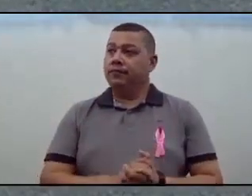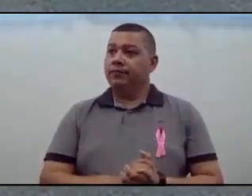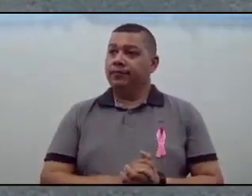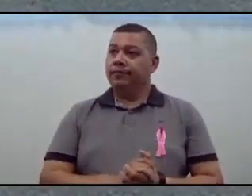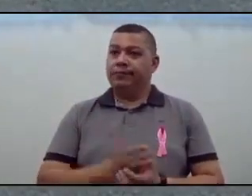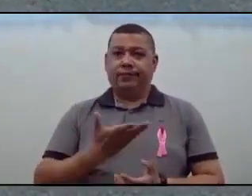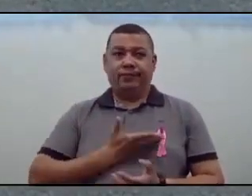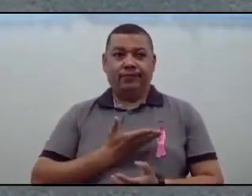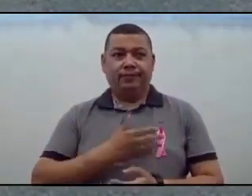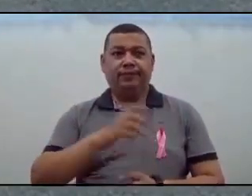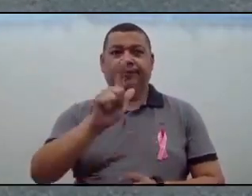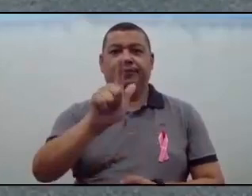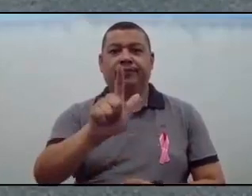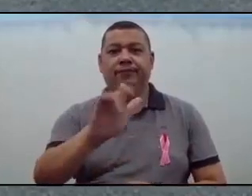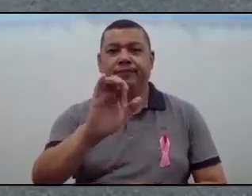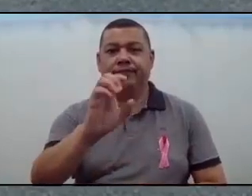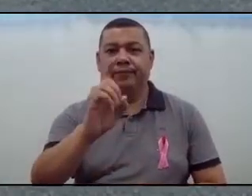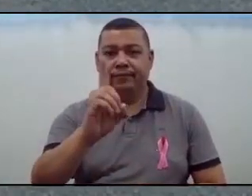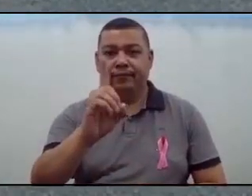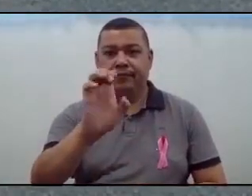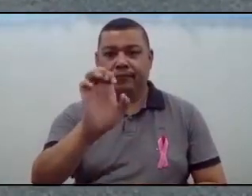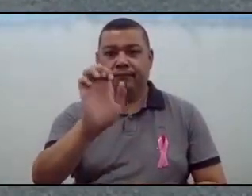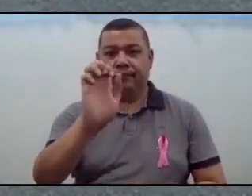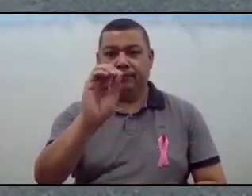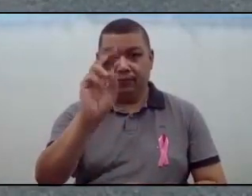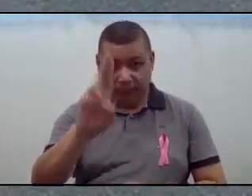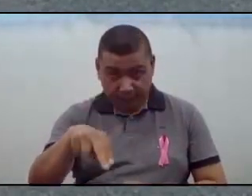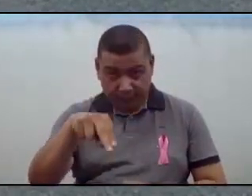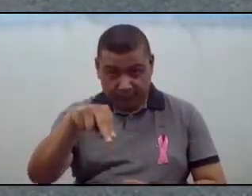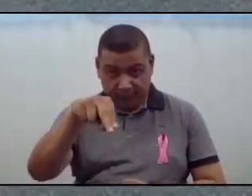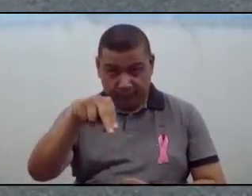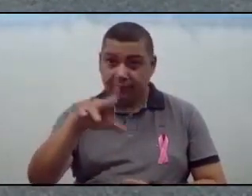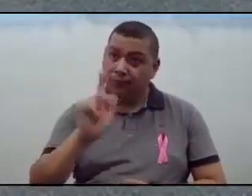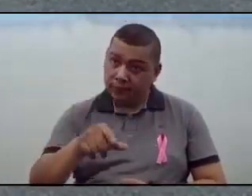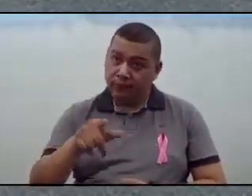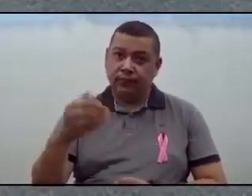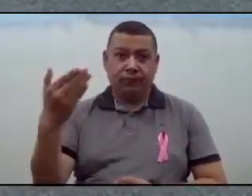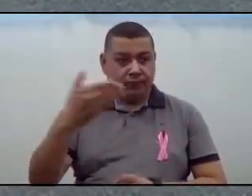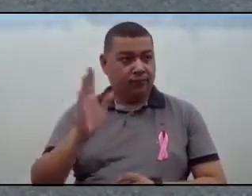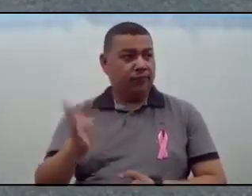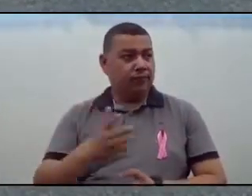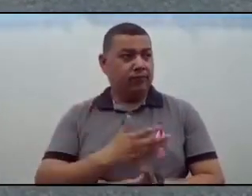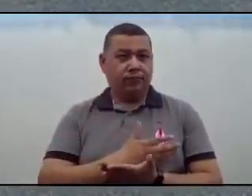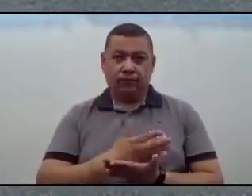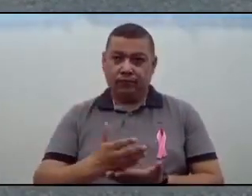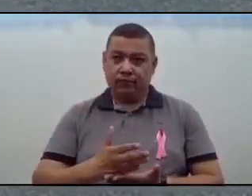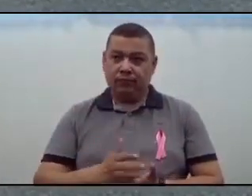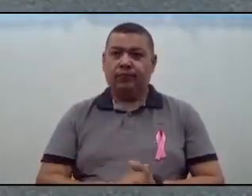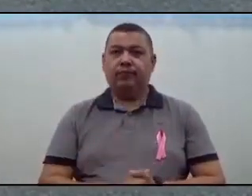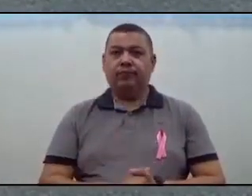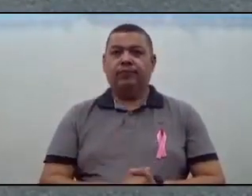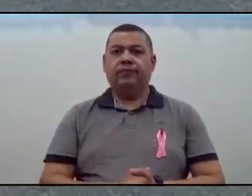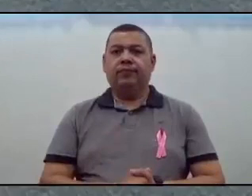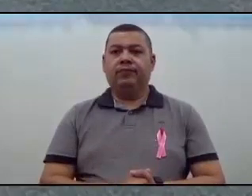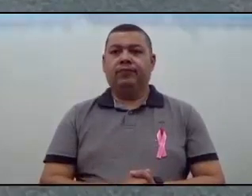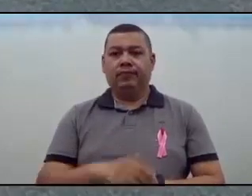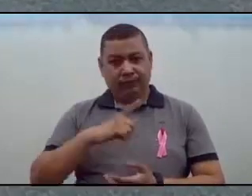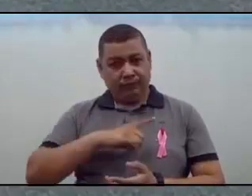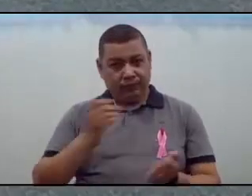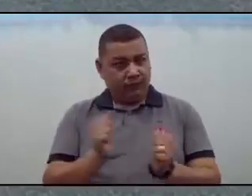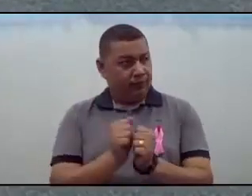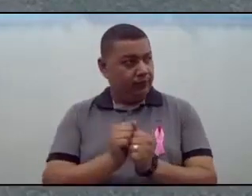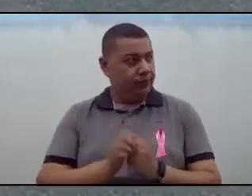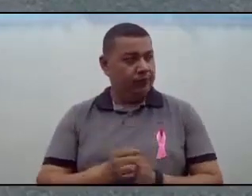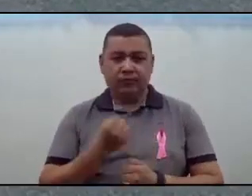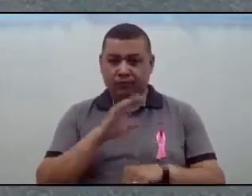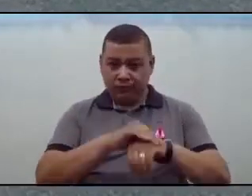amigo Gideão, nosso nobre secretário de Educação, aqui presente desde os primeiros minutos da sessão. Seja bem-vindo